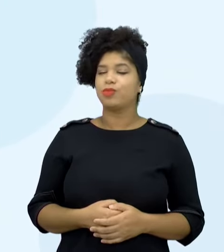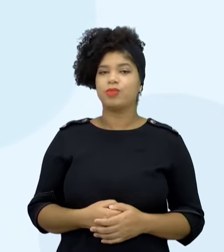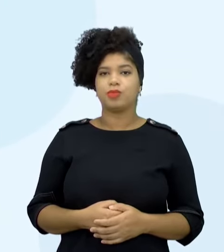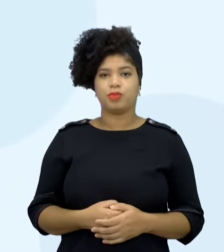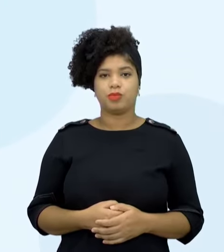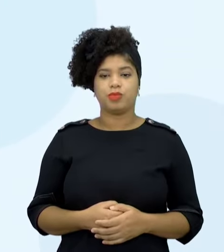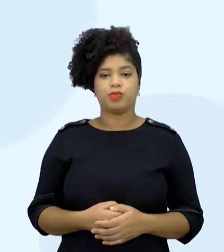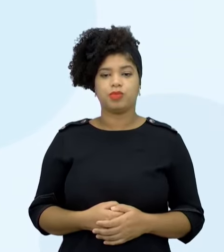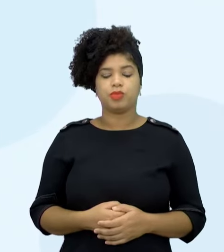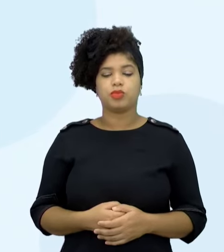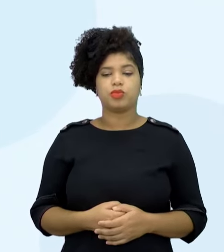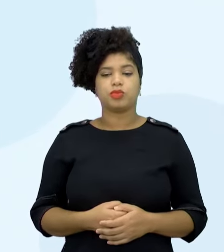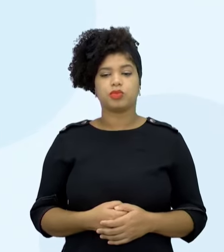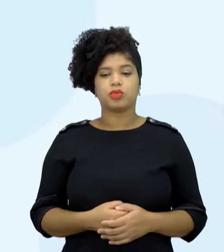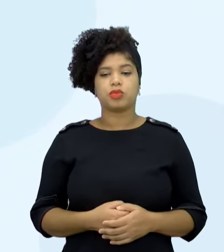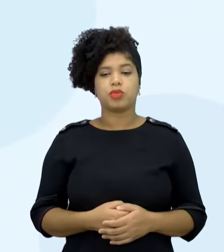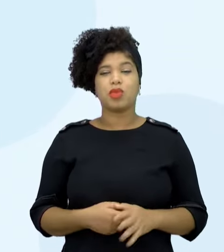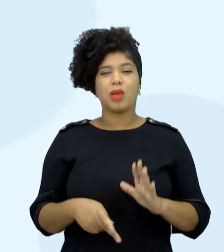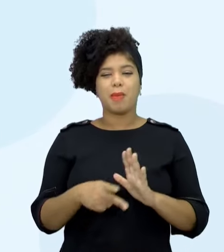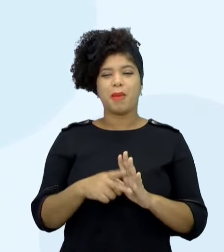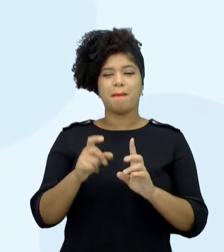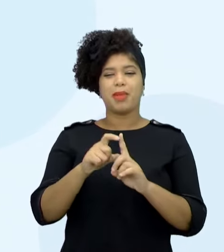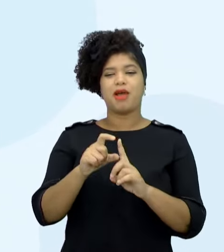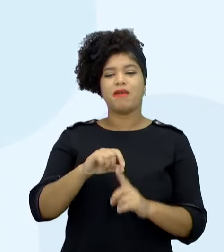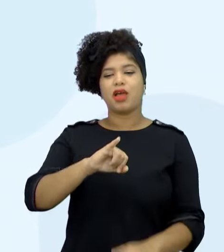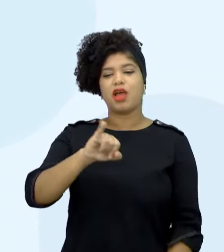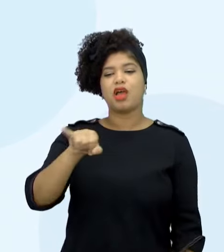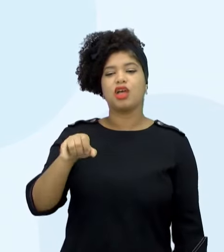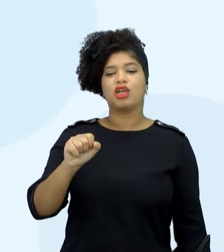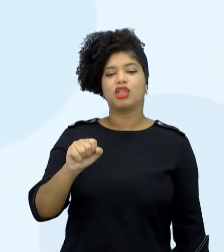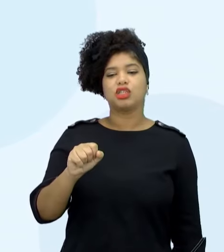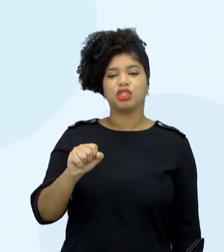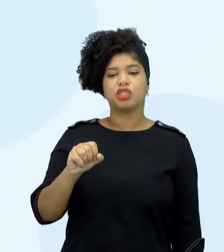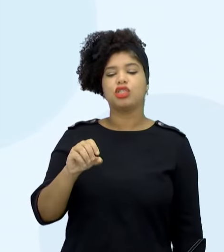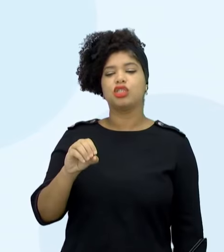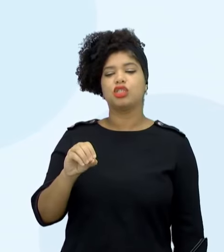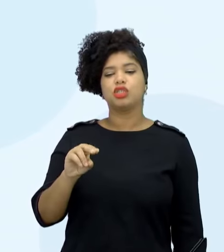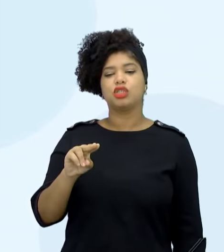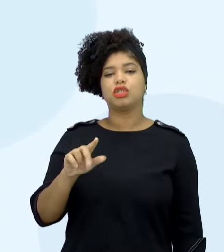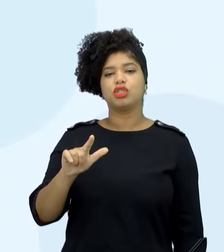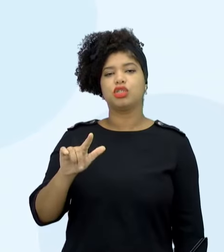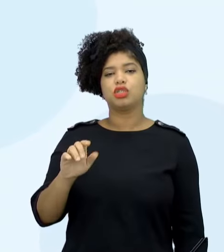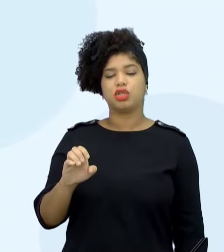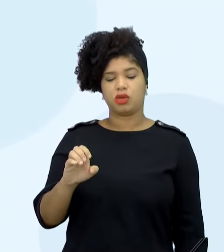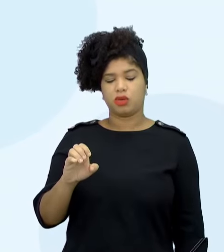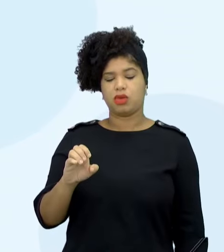pelo efeito Joule, né? Que nada mais é do que o